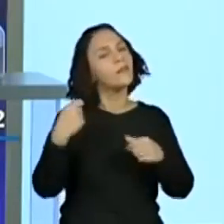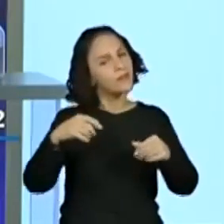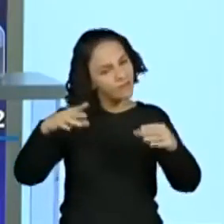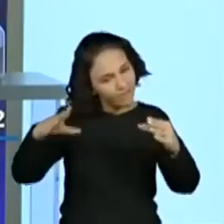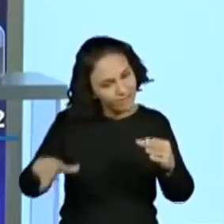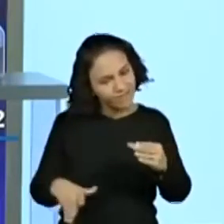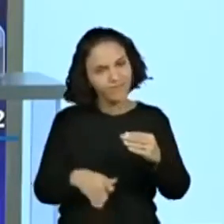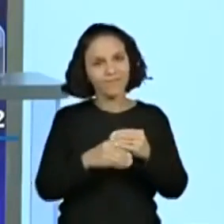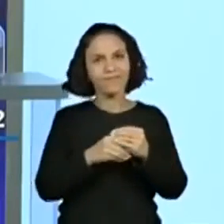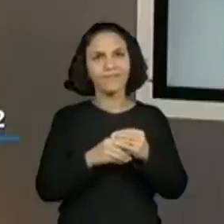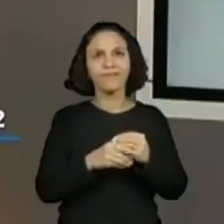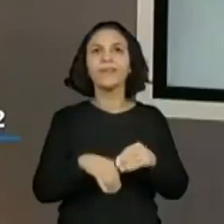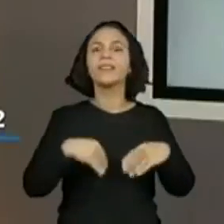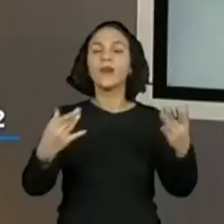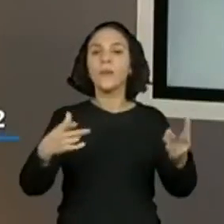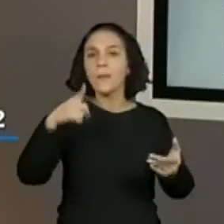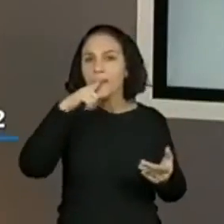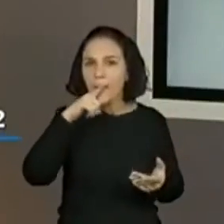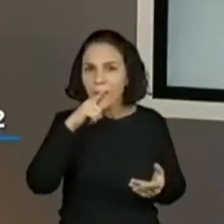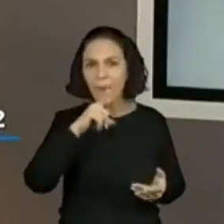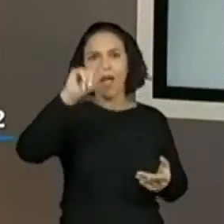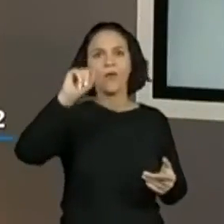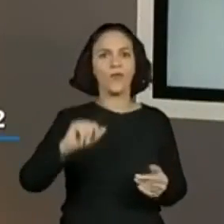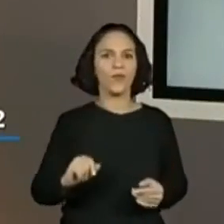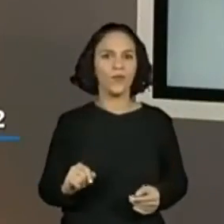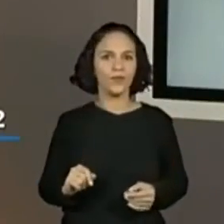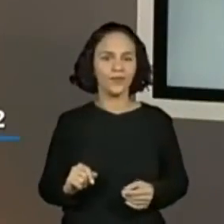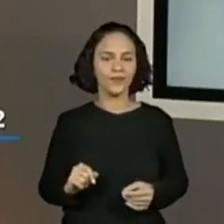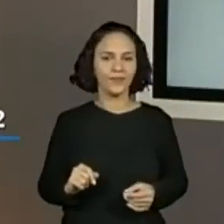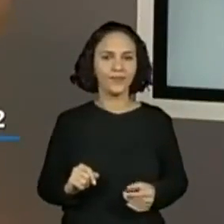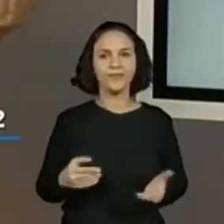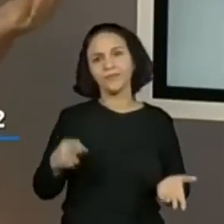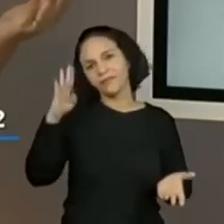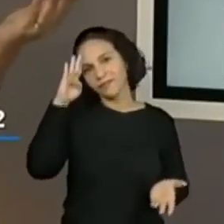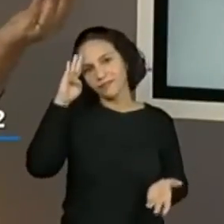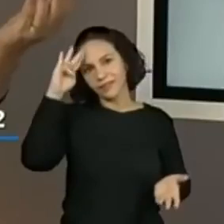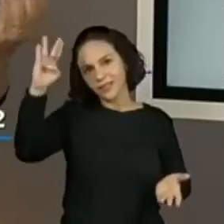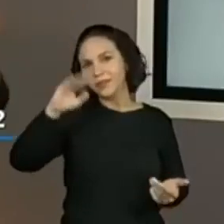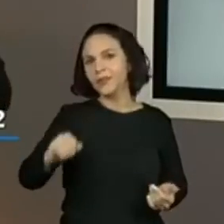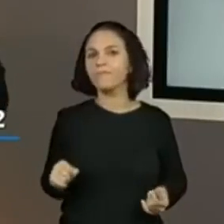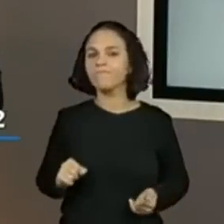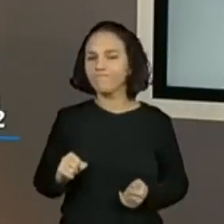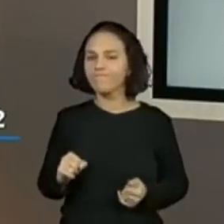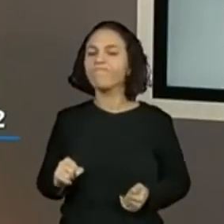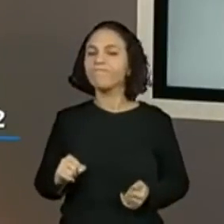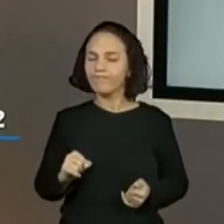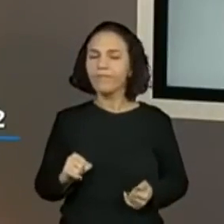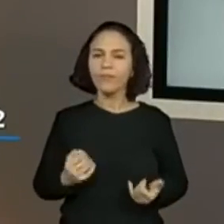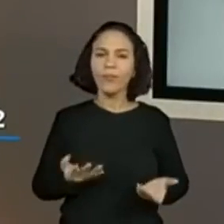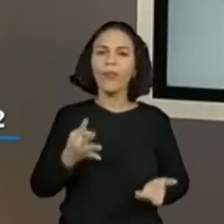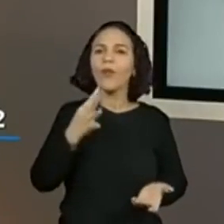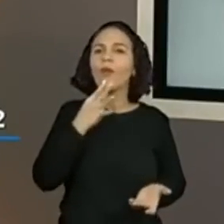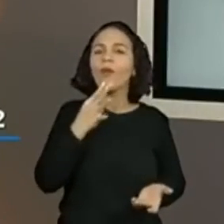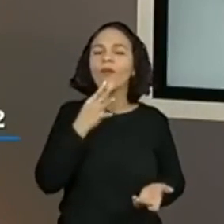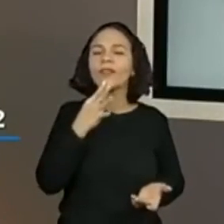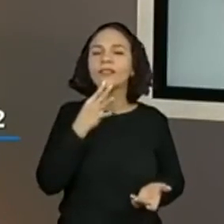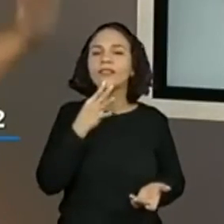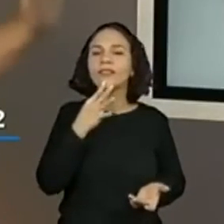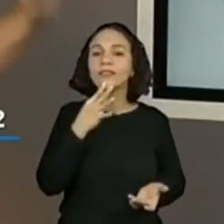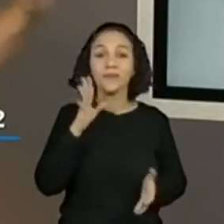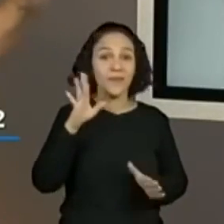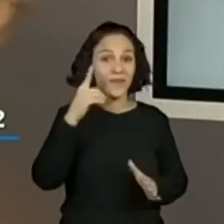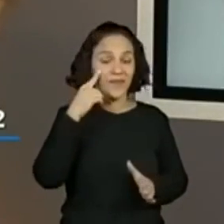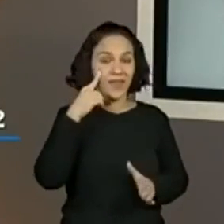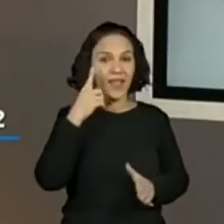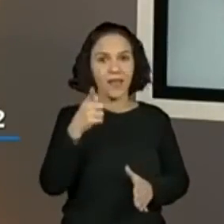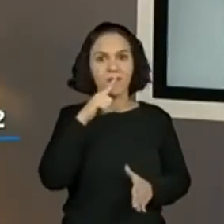aparecer o mago. Ah! De repente, principal, o personagem principal que conhece a magia. Então,